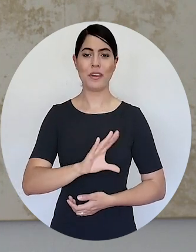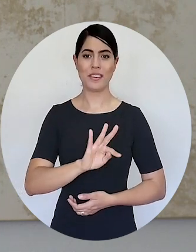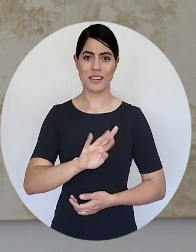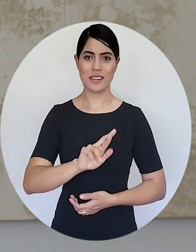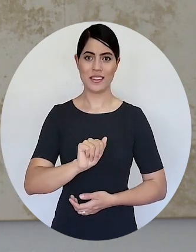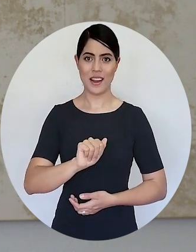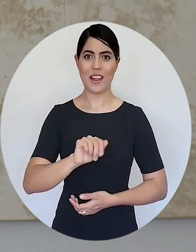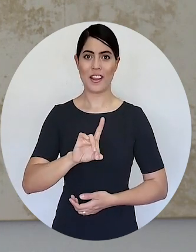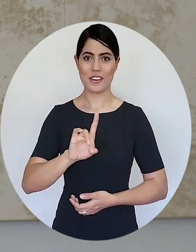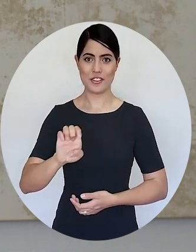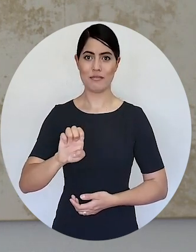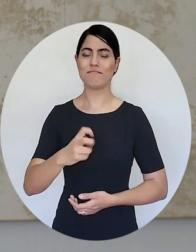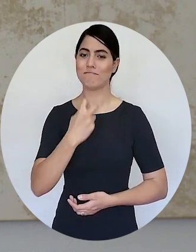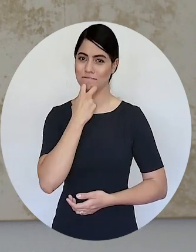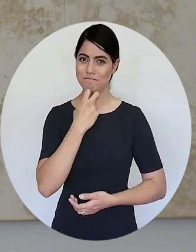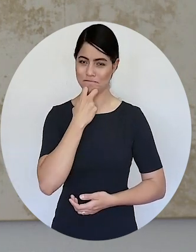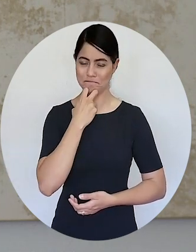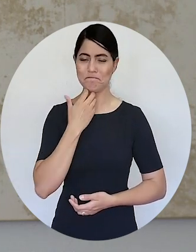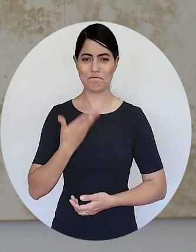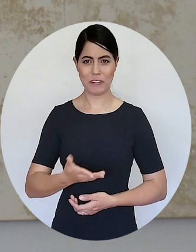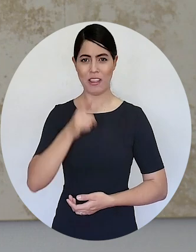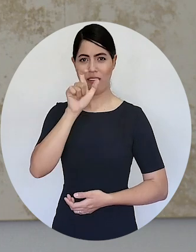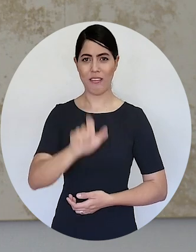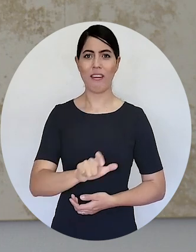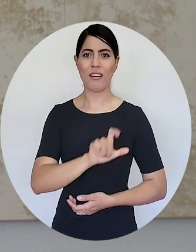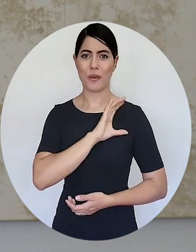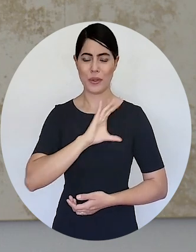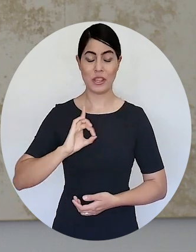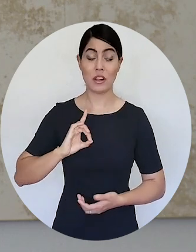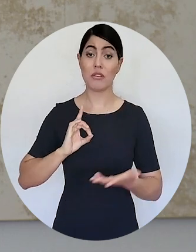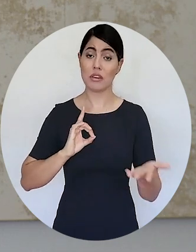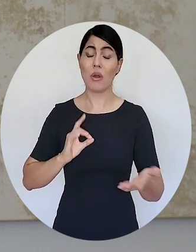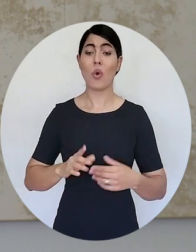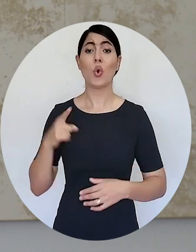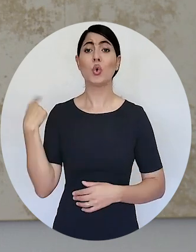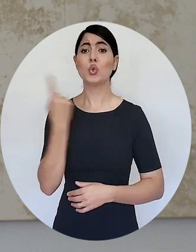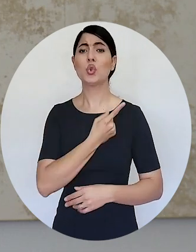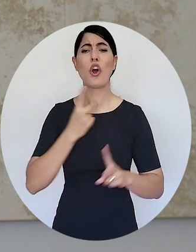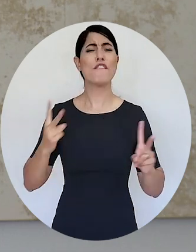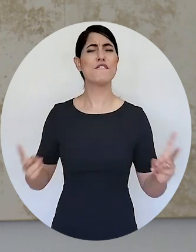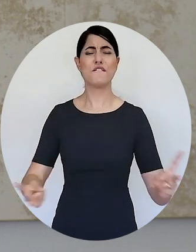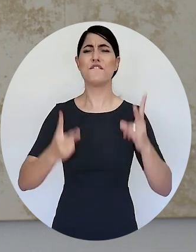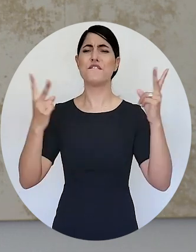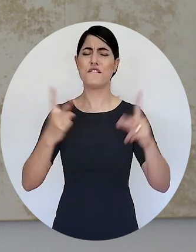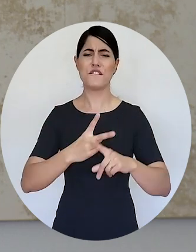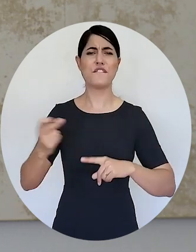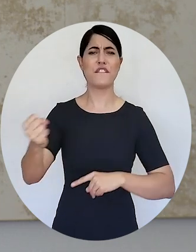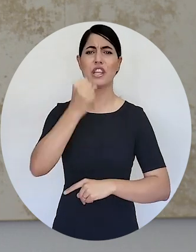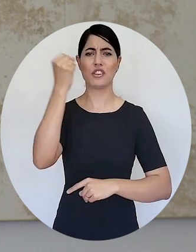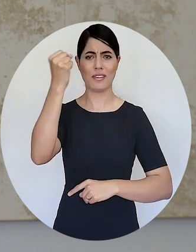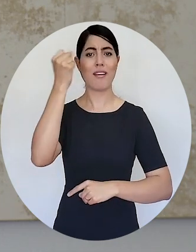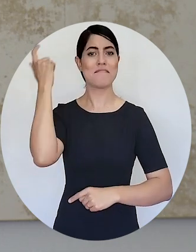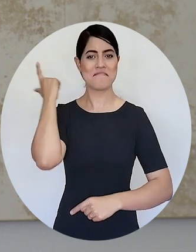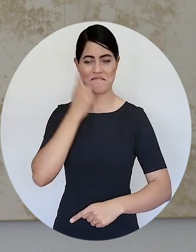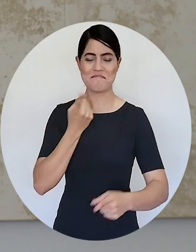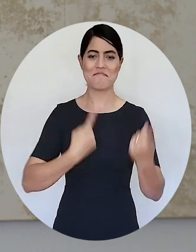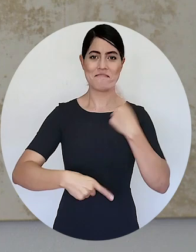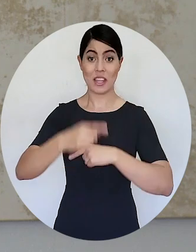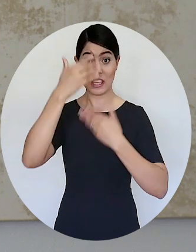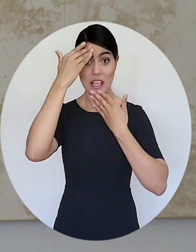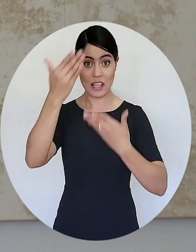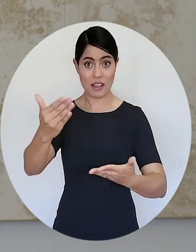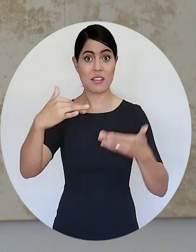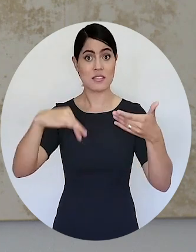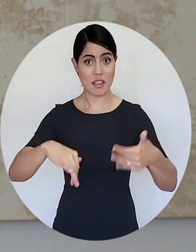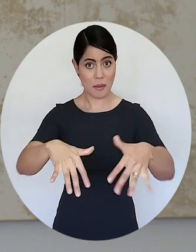guerreiro Fábio Tradi. Foram fundamentais nessa vitória, que é uma vitória também que eu agradeço a todo o parlamento, na